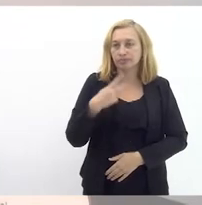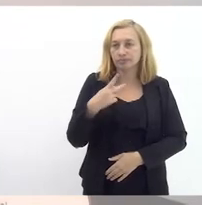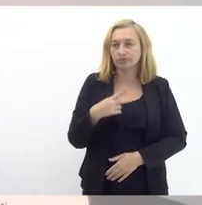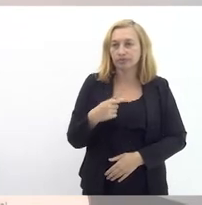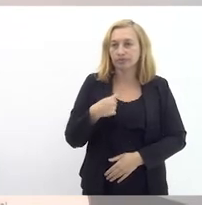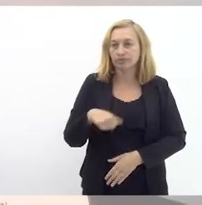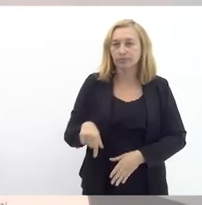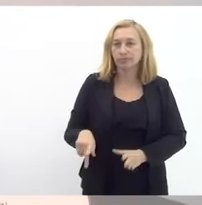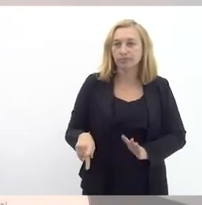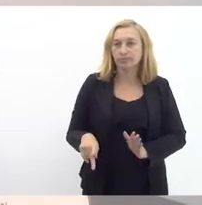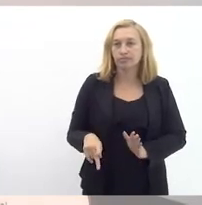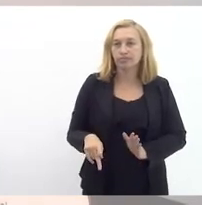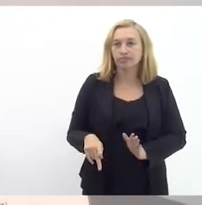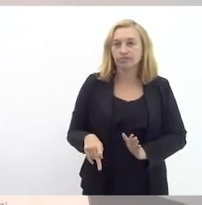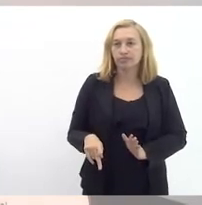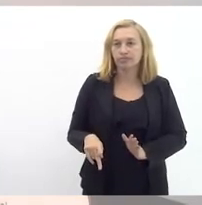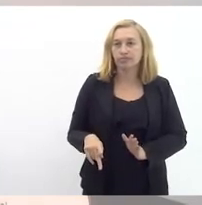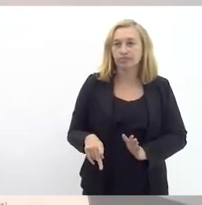parte